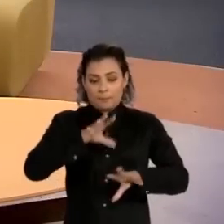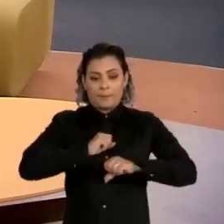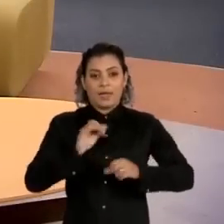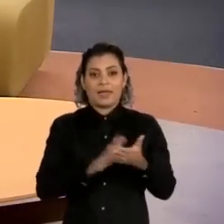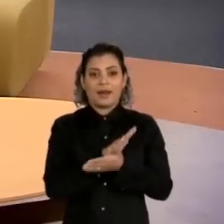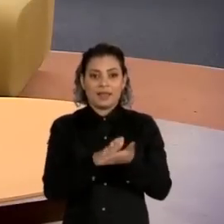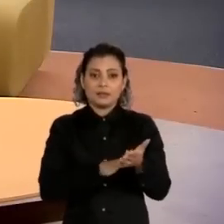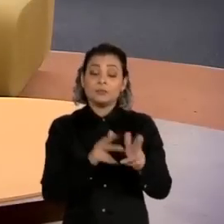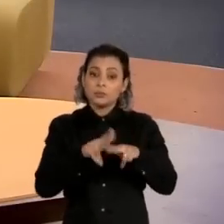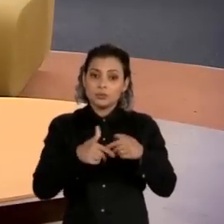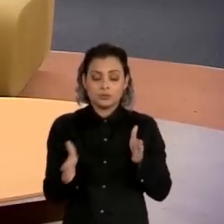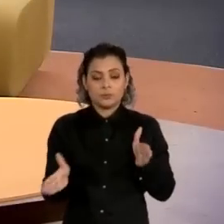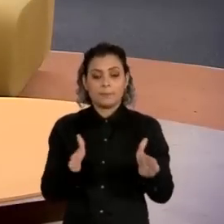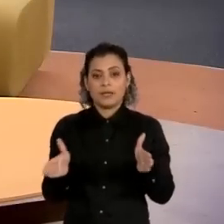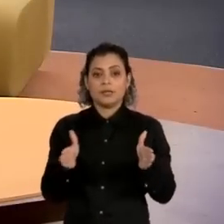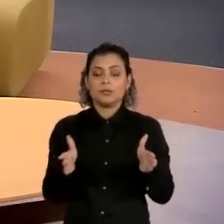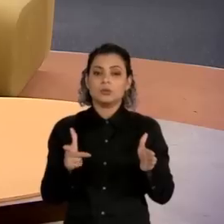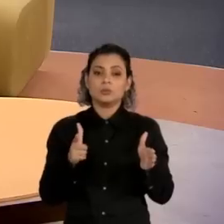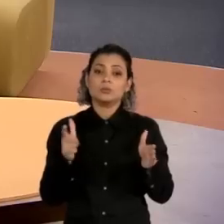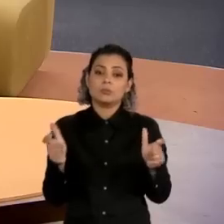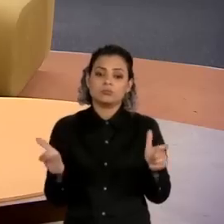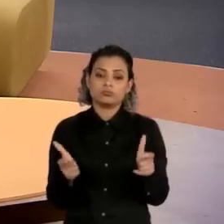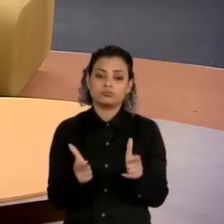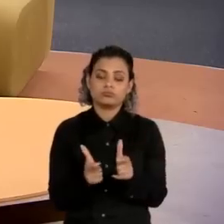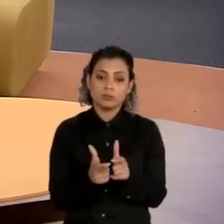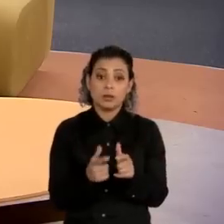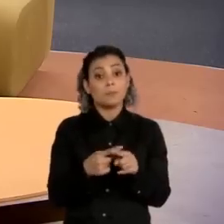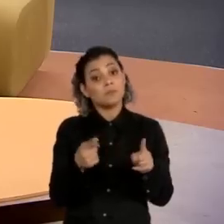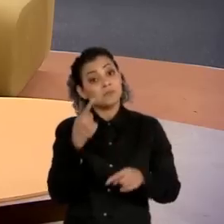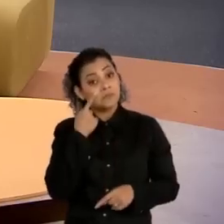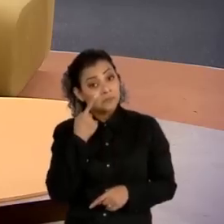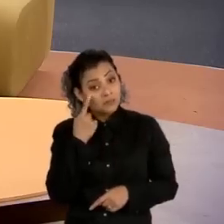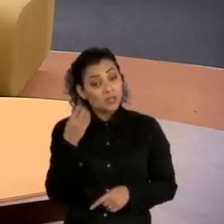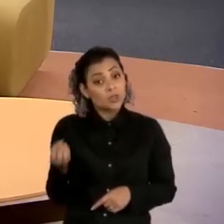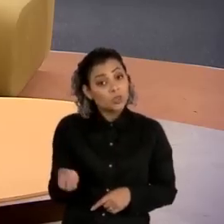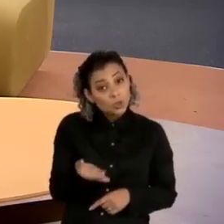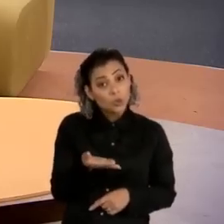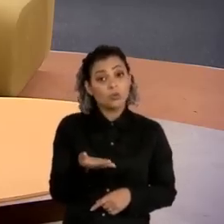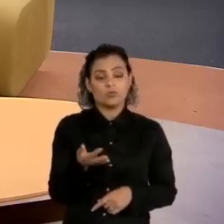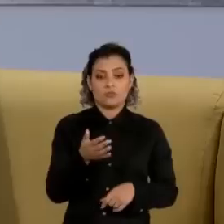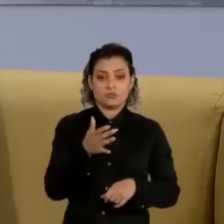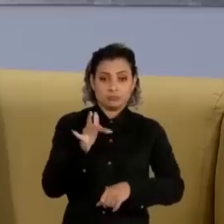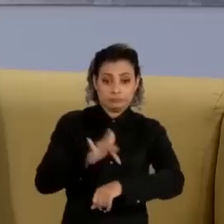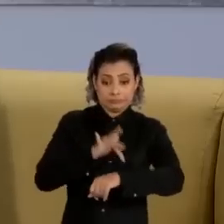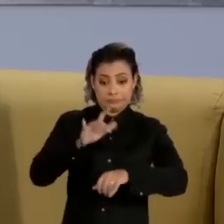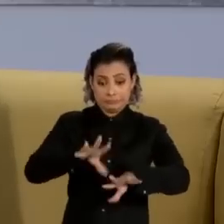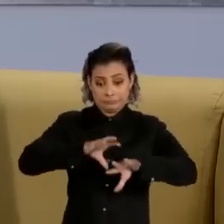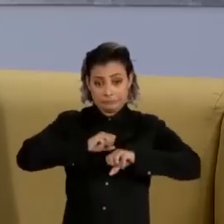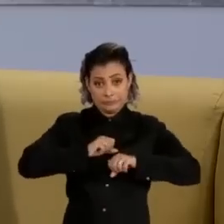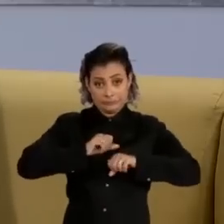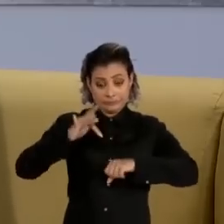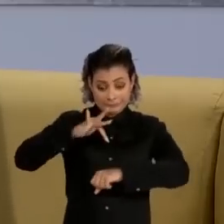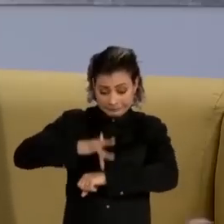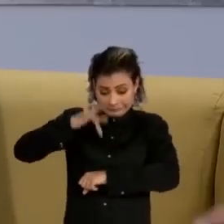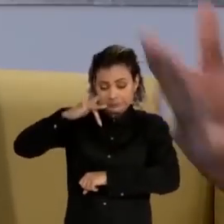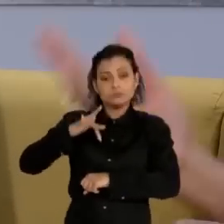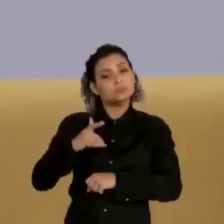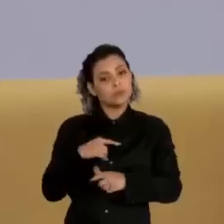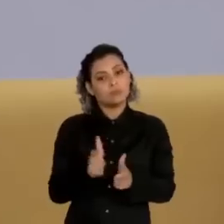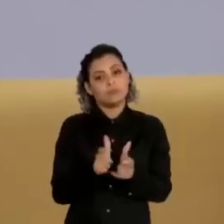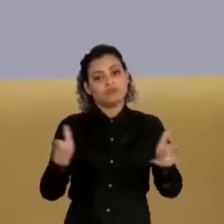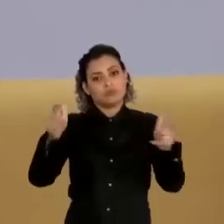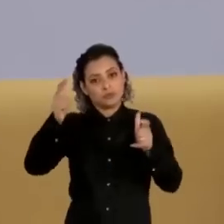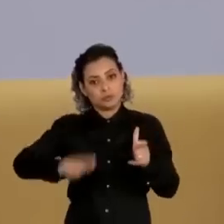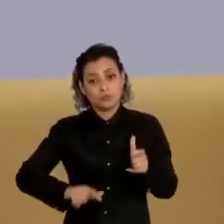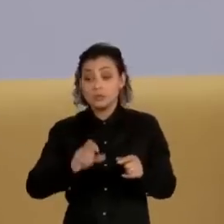aí há um período com baixo número de casos, até que chegue um novo vírus e uma nova epidemia ocorra. Então, quem